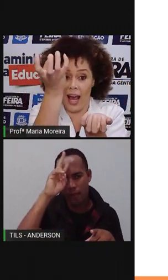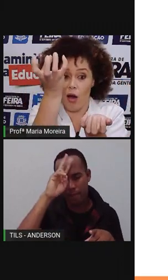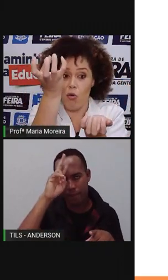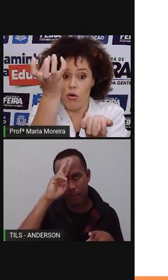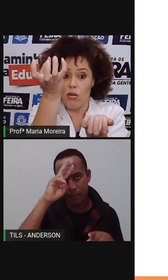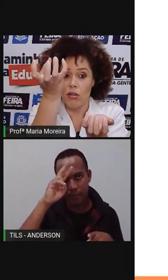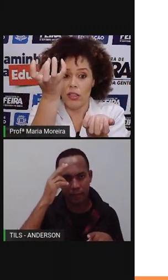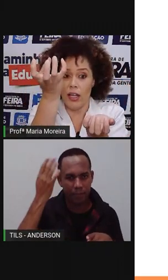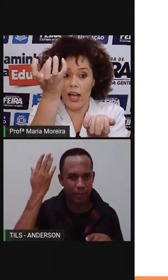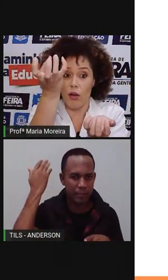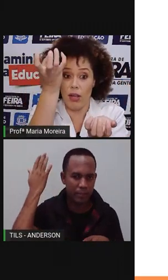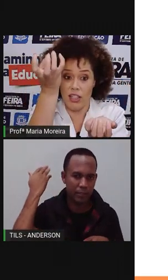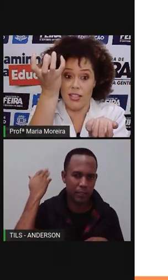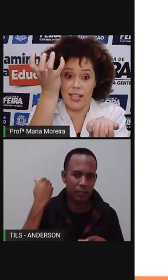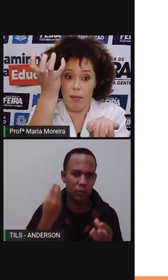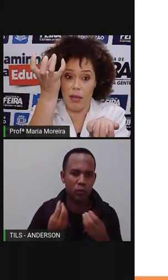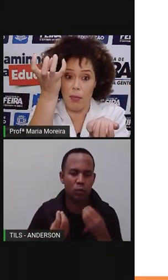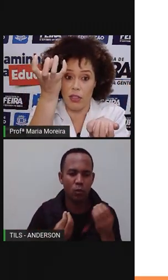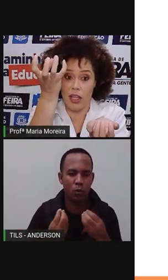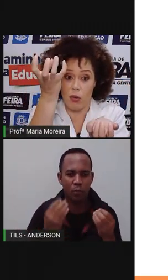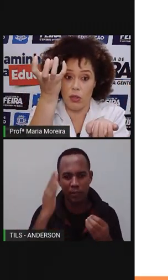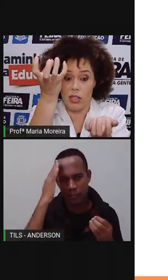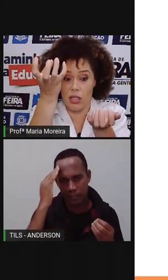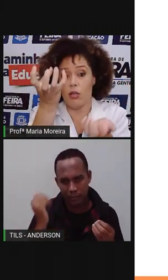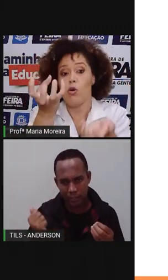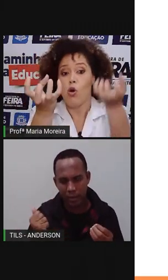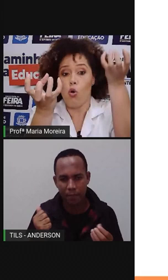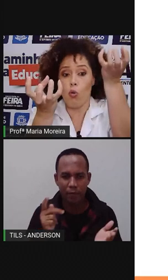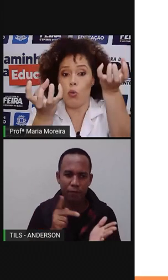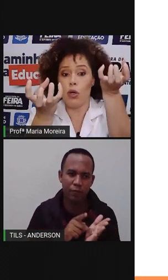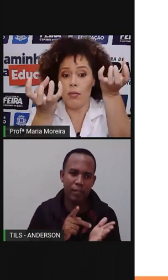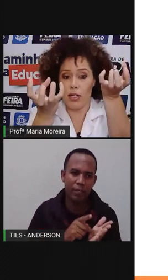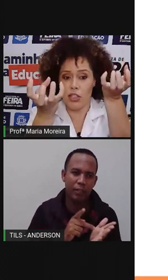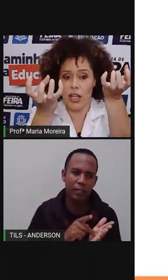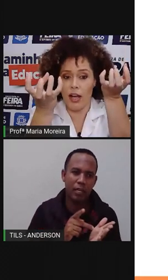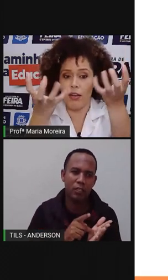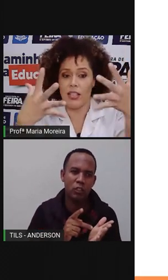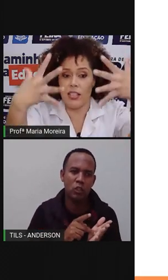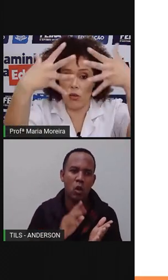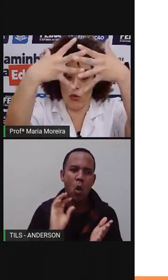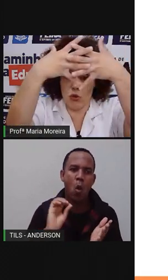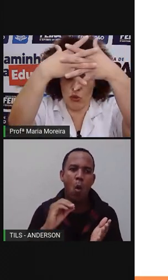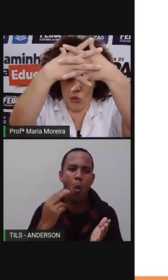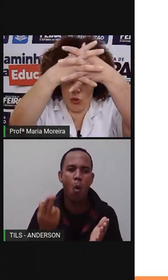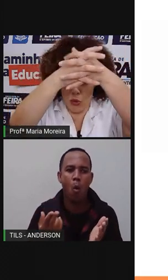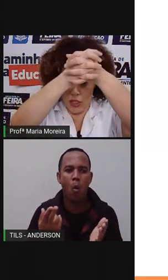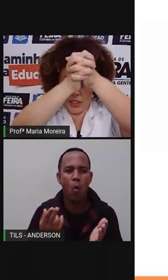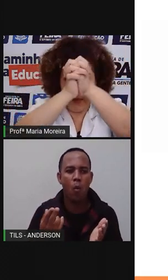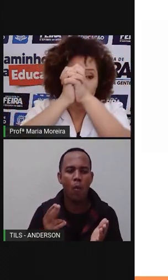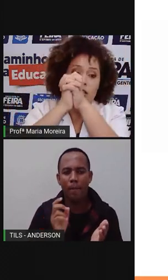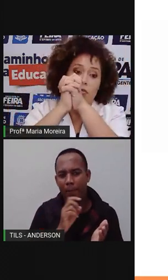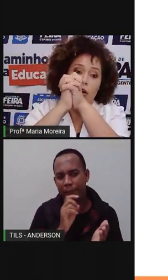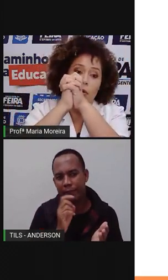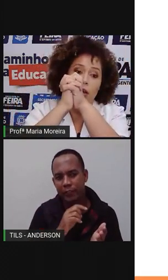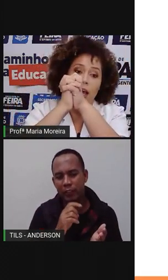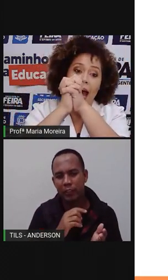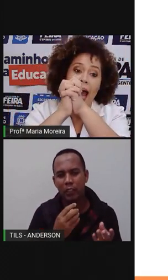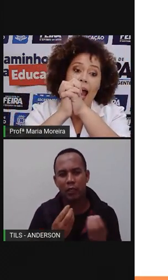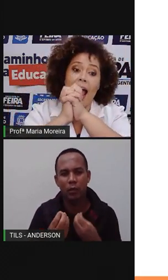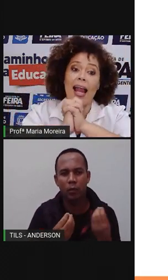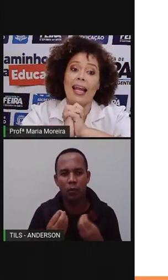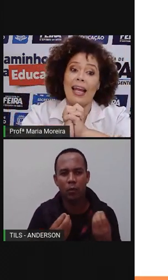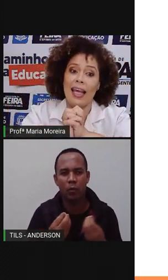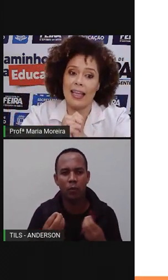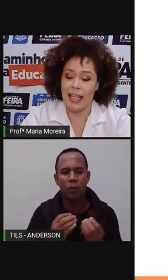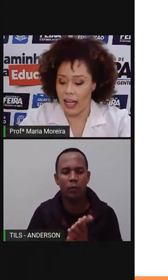é real, né? Aquilo que a gente sabe que pode ter acontecido, com o imaginário. E assim, quando juntam os dois, se formam o quê?